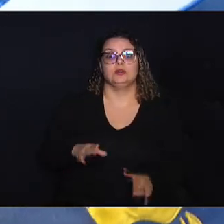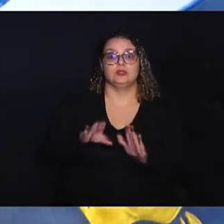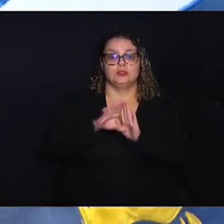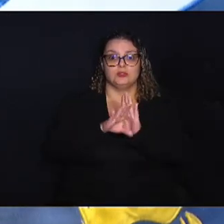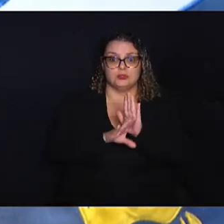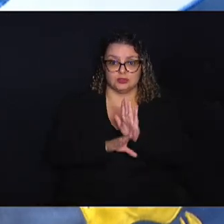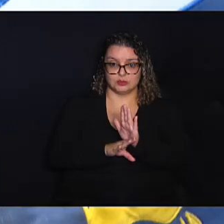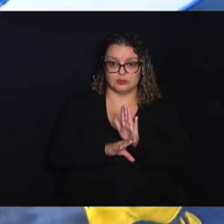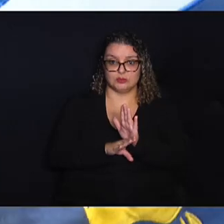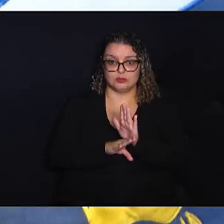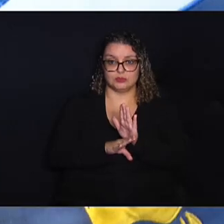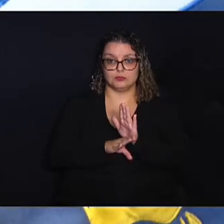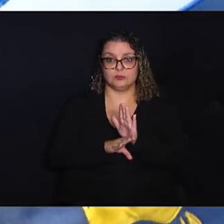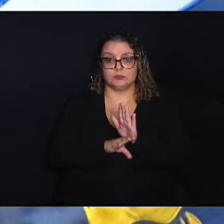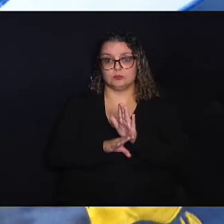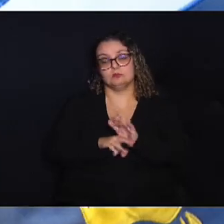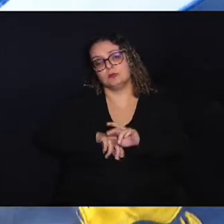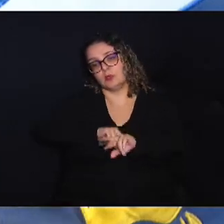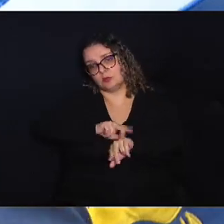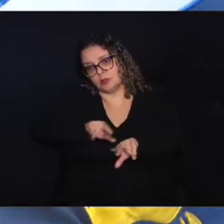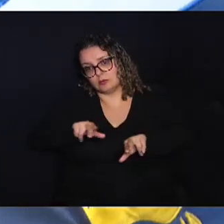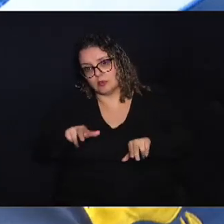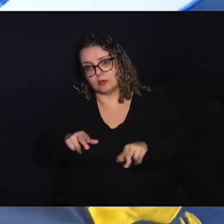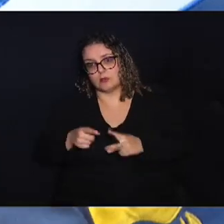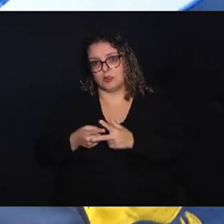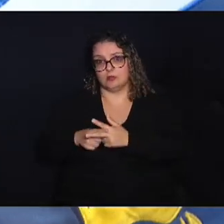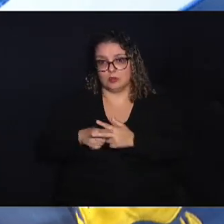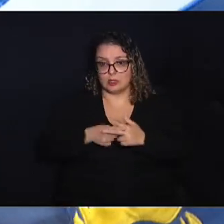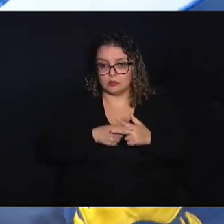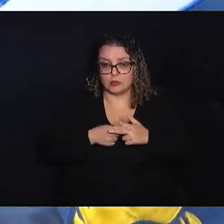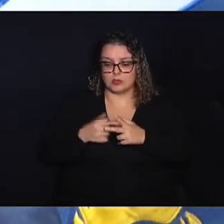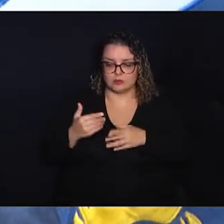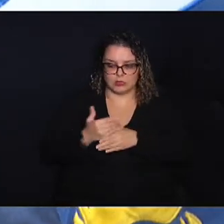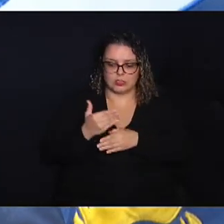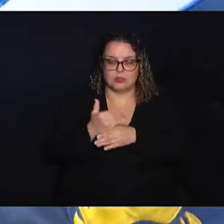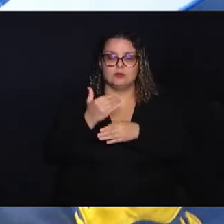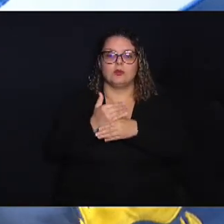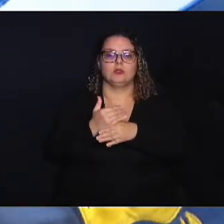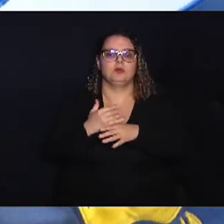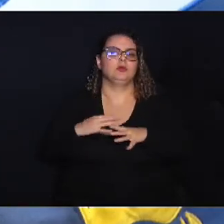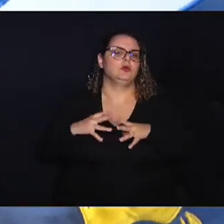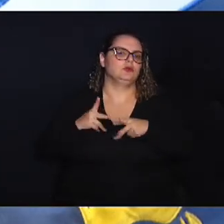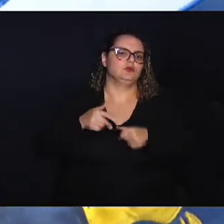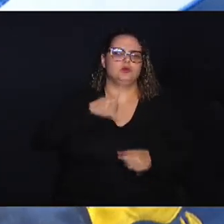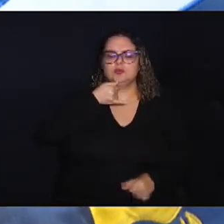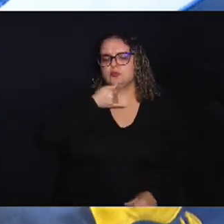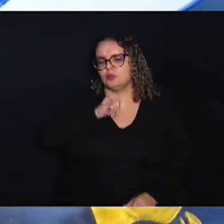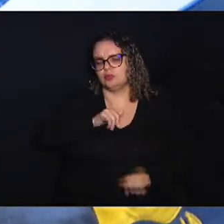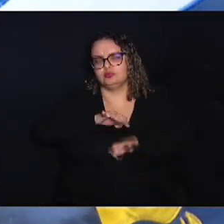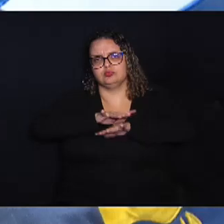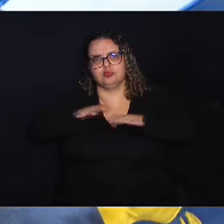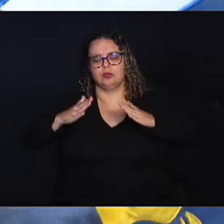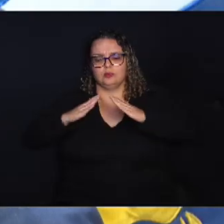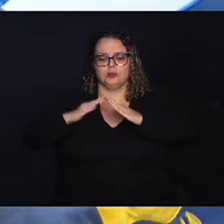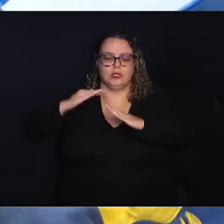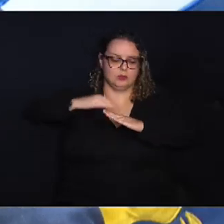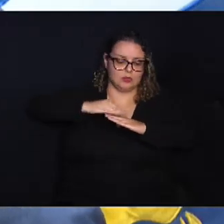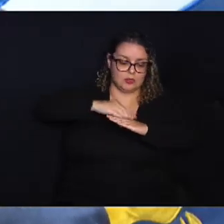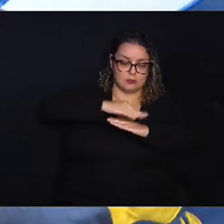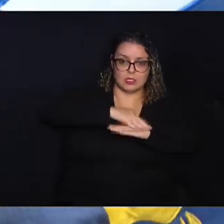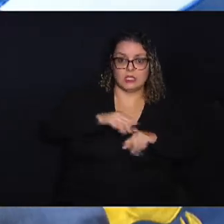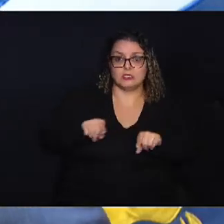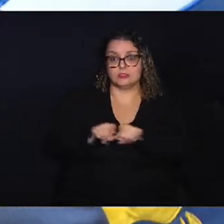programa, dentre eles, para a reforma. Tanto toda a parte elétrica, o telhado, também a